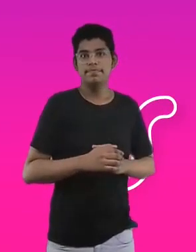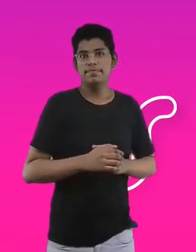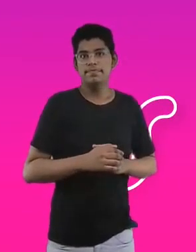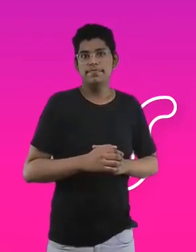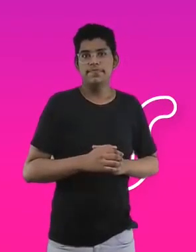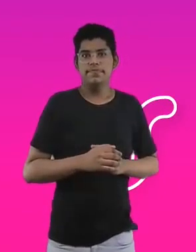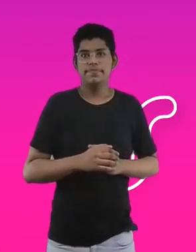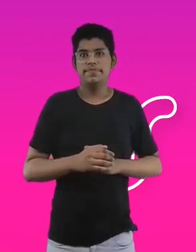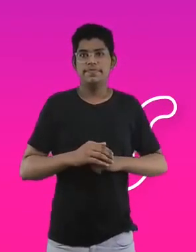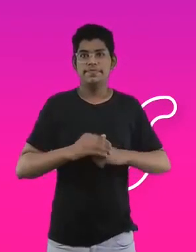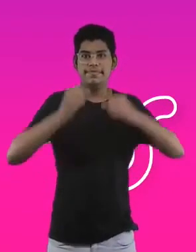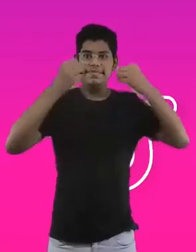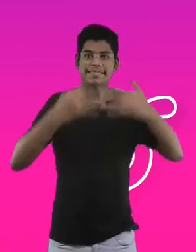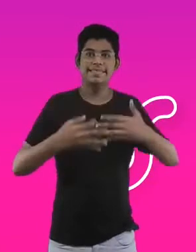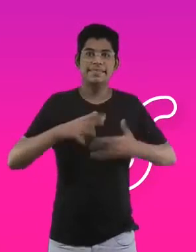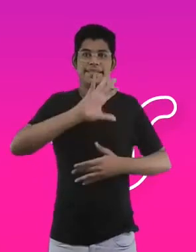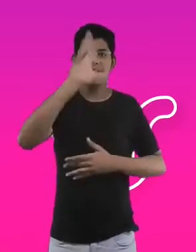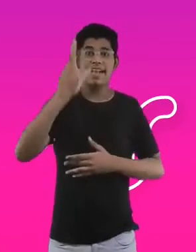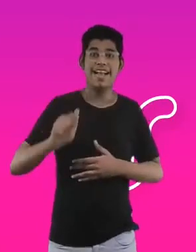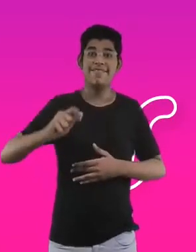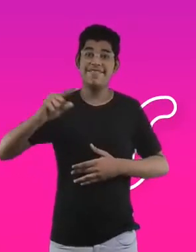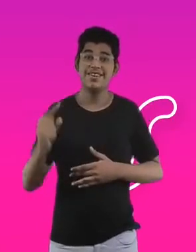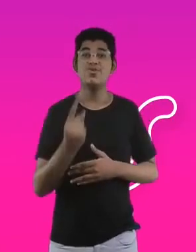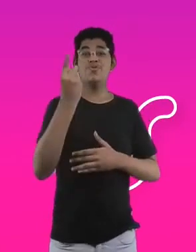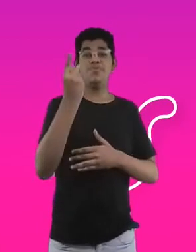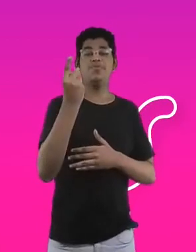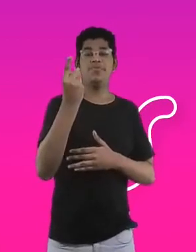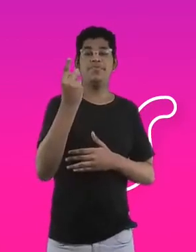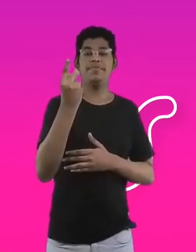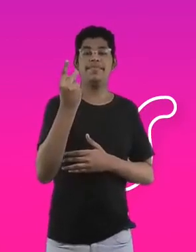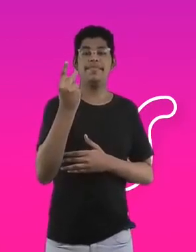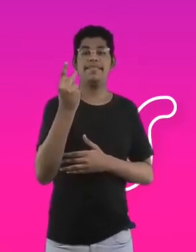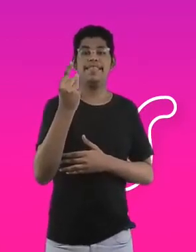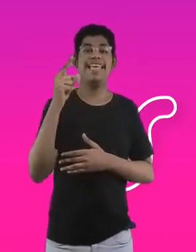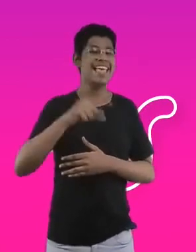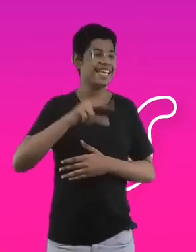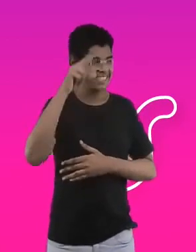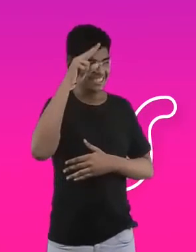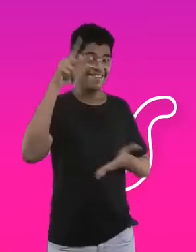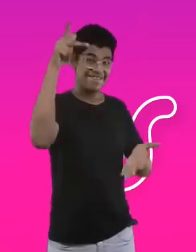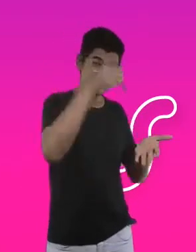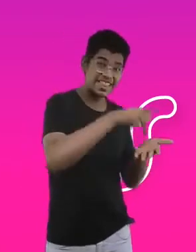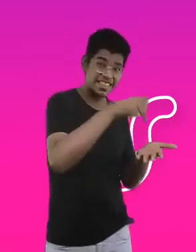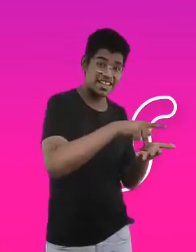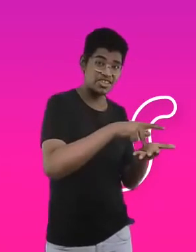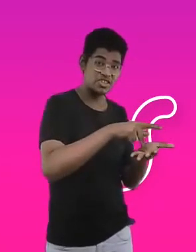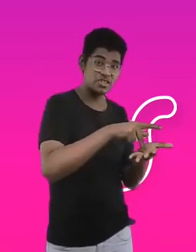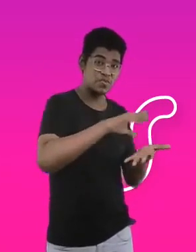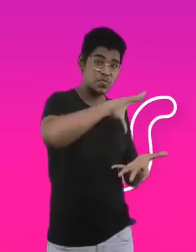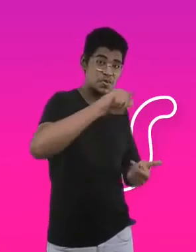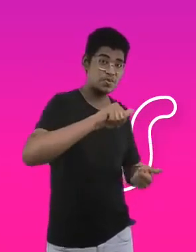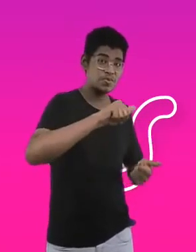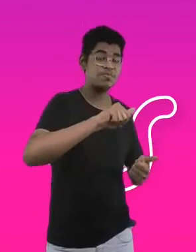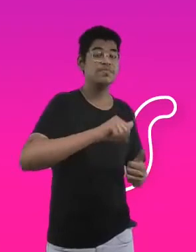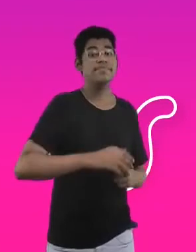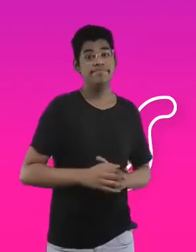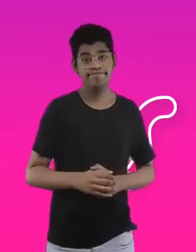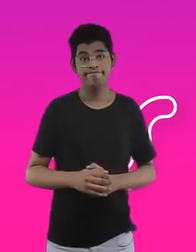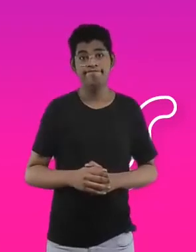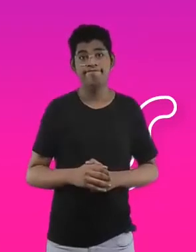né? Porque não representa todo mundo, é a história real? Então, eu acho que é super